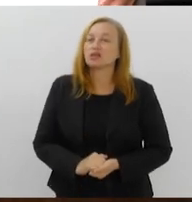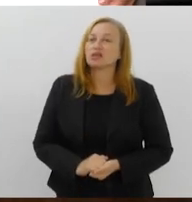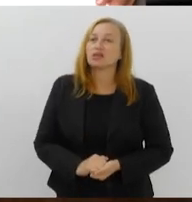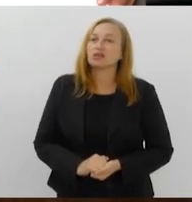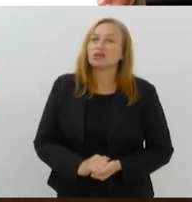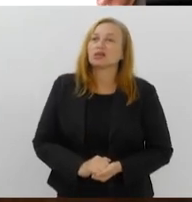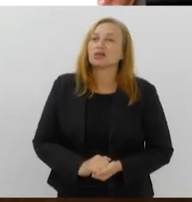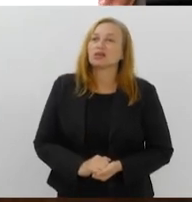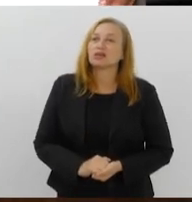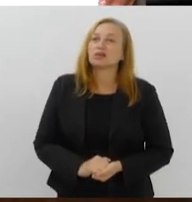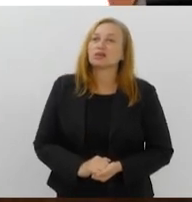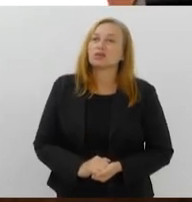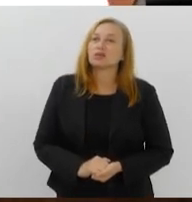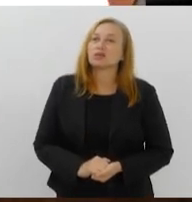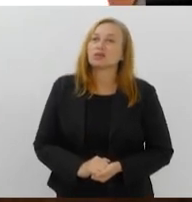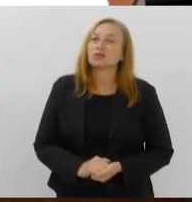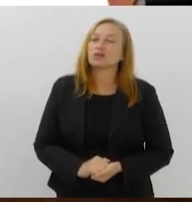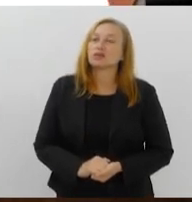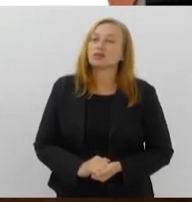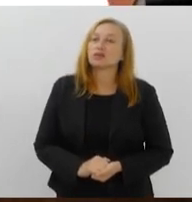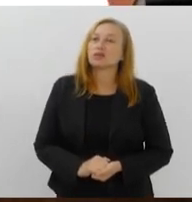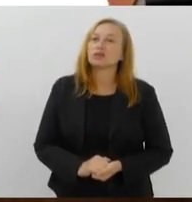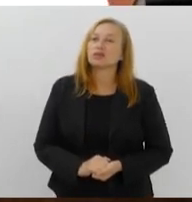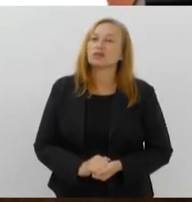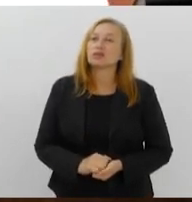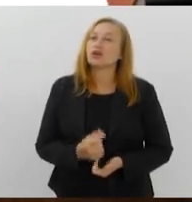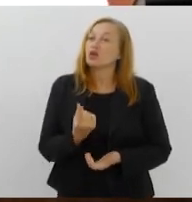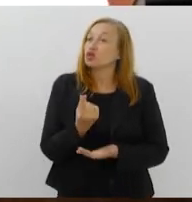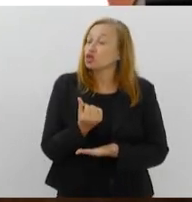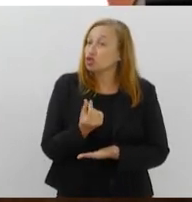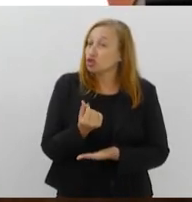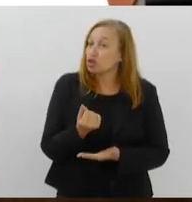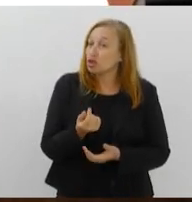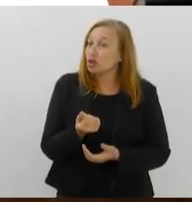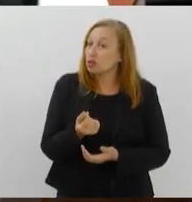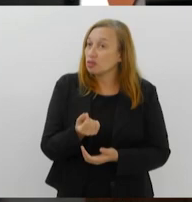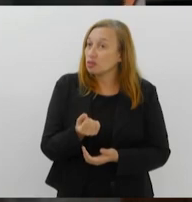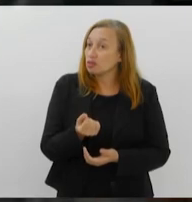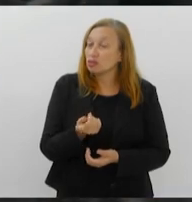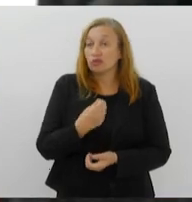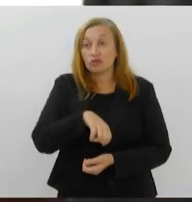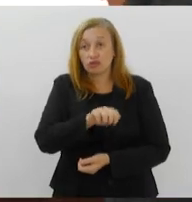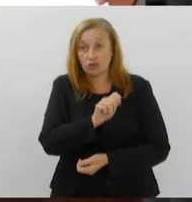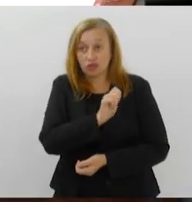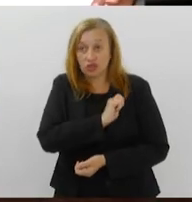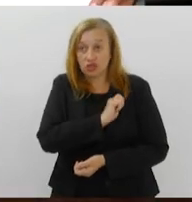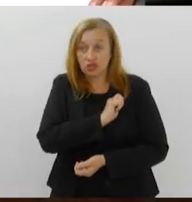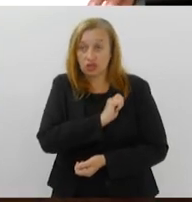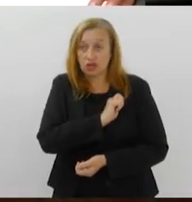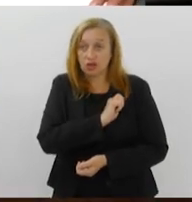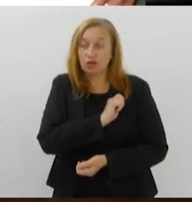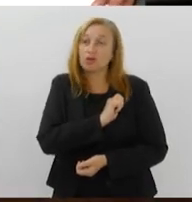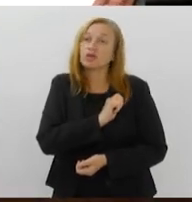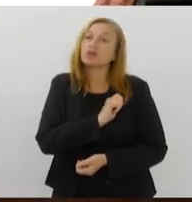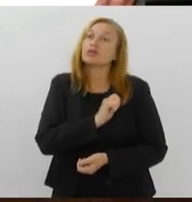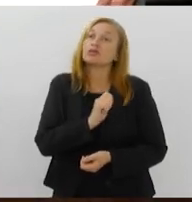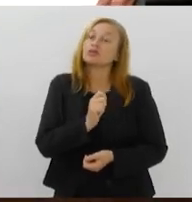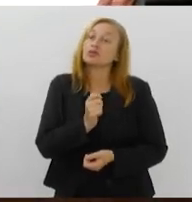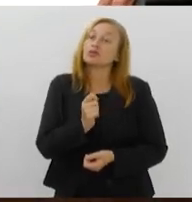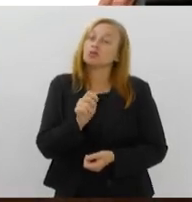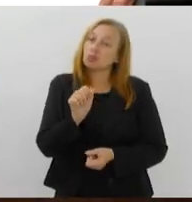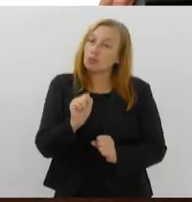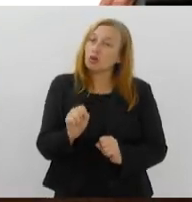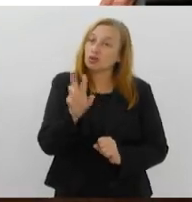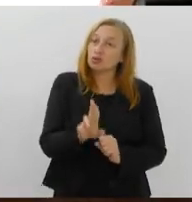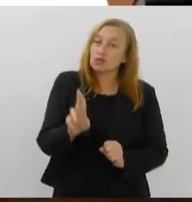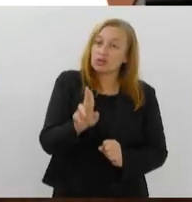subsídios fiscais são como ferramentas que o governo pode vir a usar para impulsionar o desenvolvimento de algum setor. Mas o que a